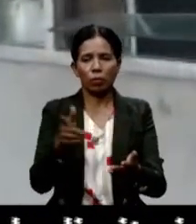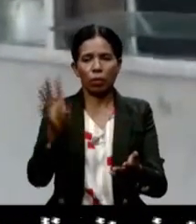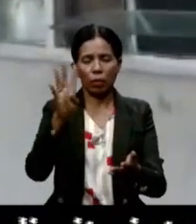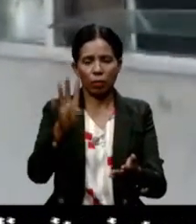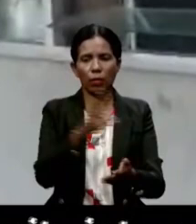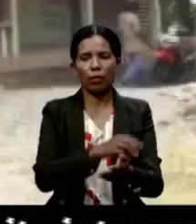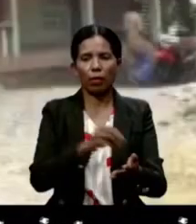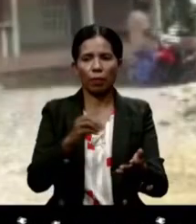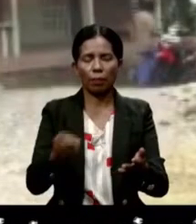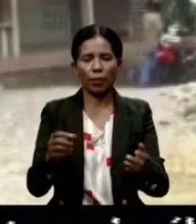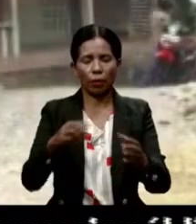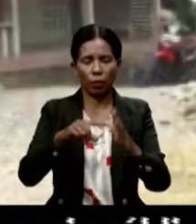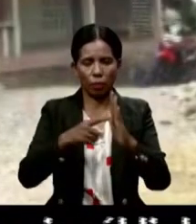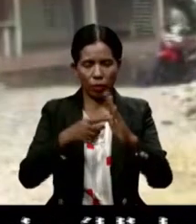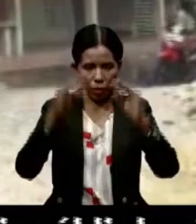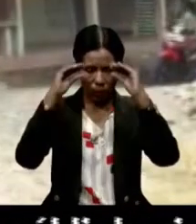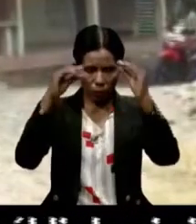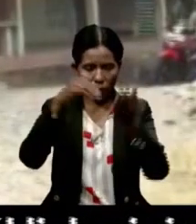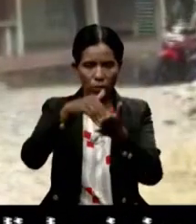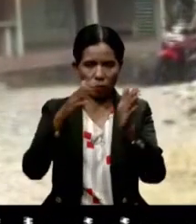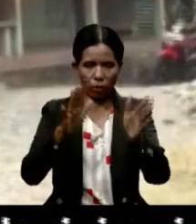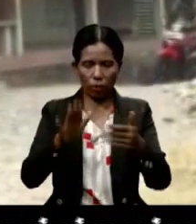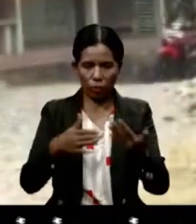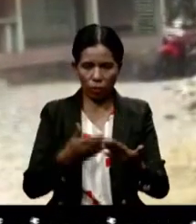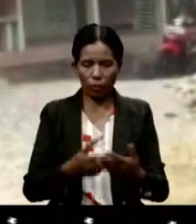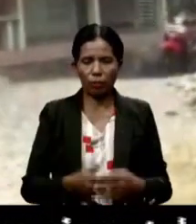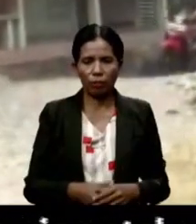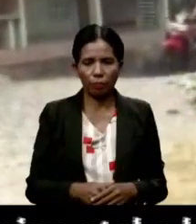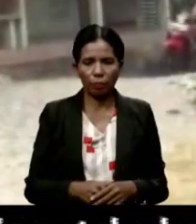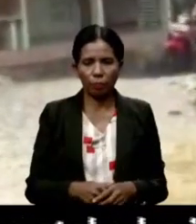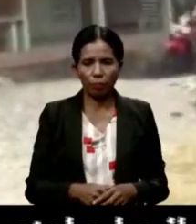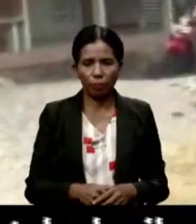filial Sira, hahu hanorik wana estudante Sira. Feliciano Venancio Belo, ZMN.